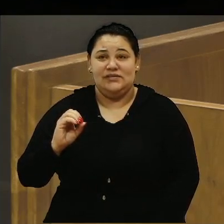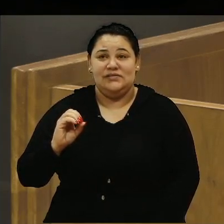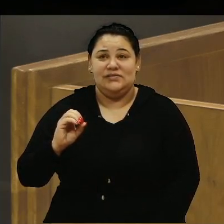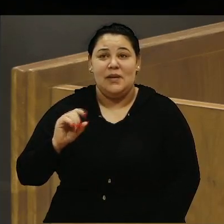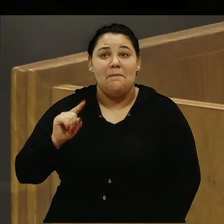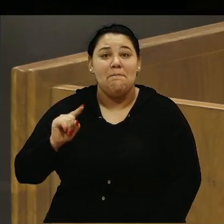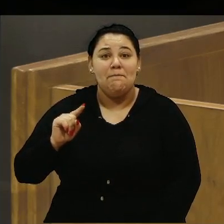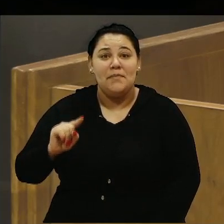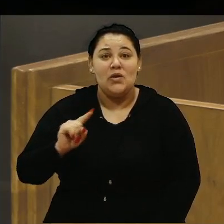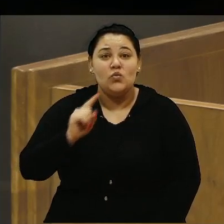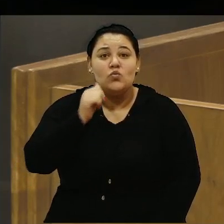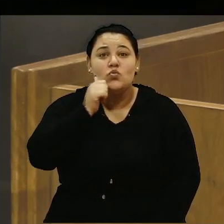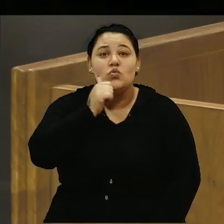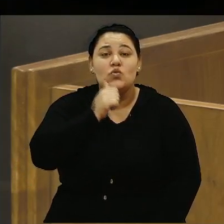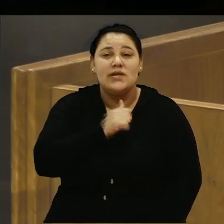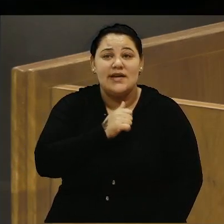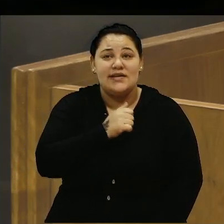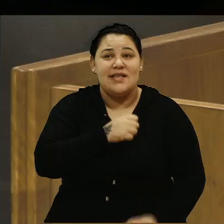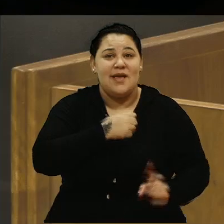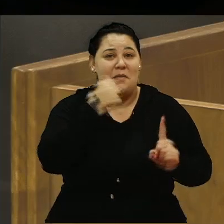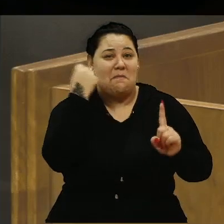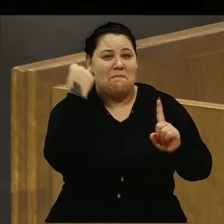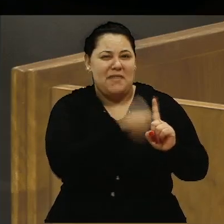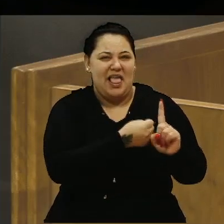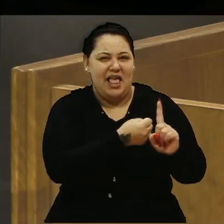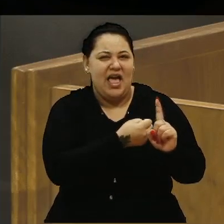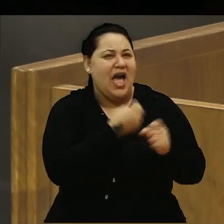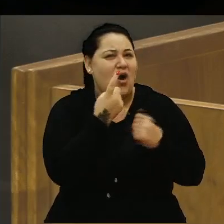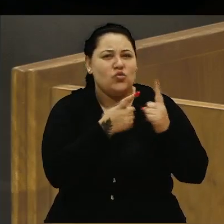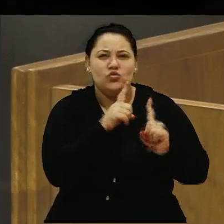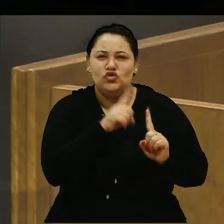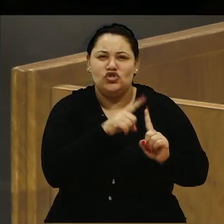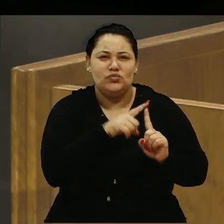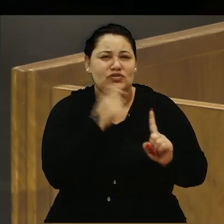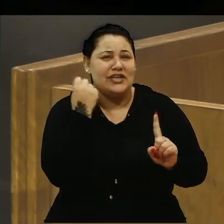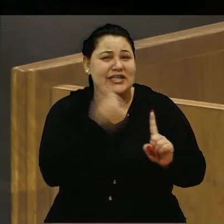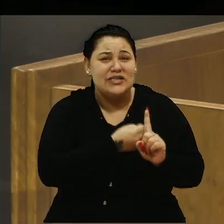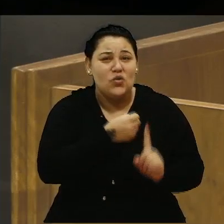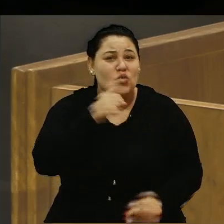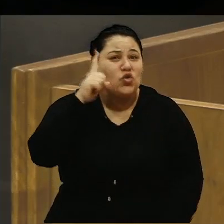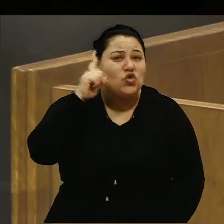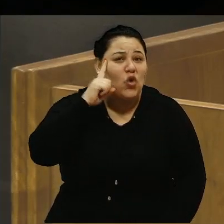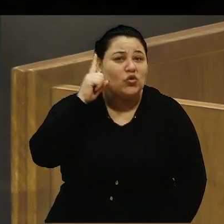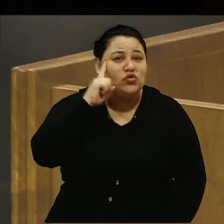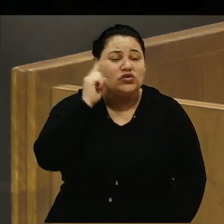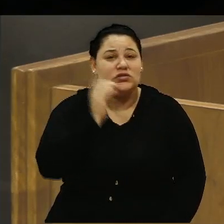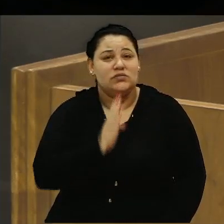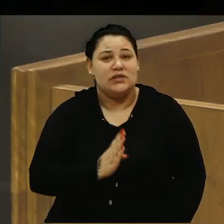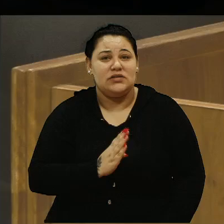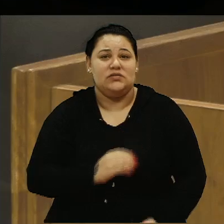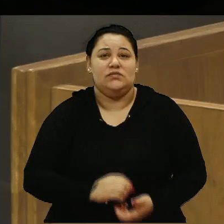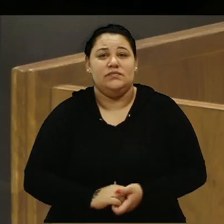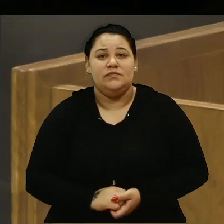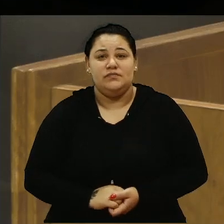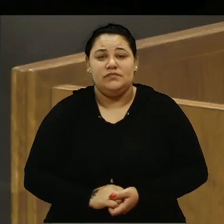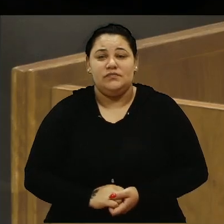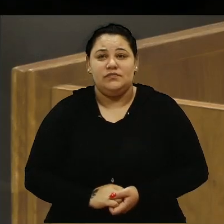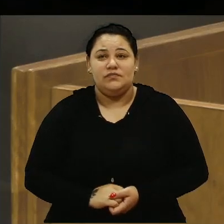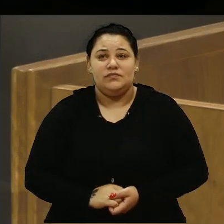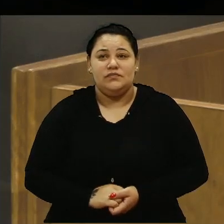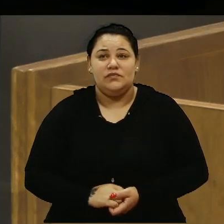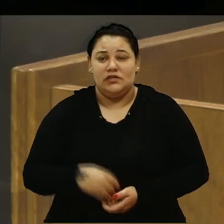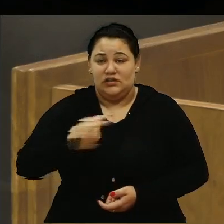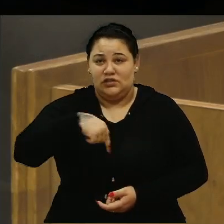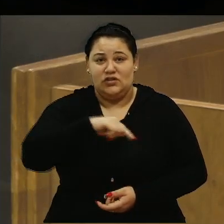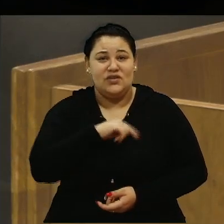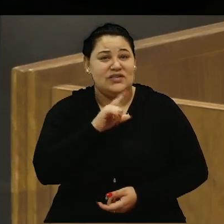50.000 mulheres são agredidas, algum tipo de agressão por dia no Brasil, que nós temos